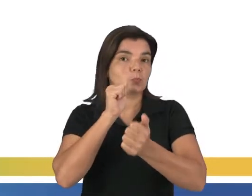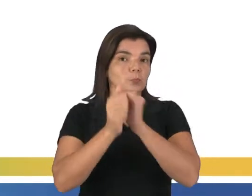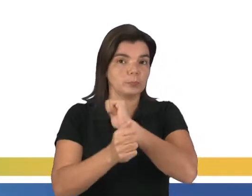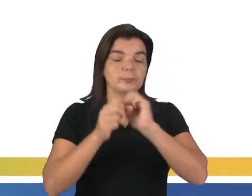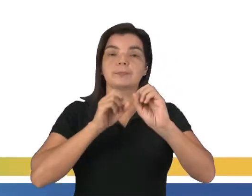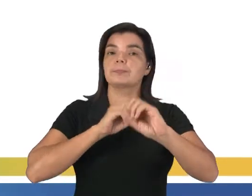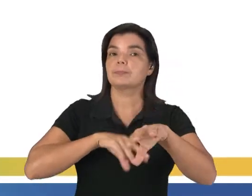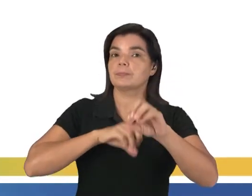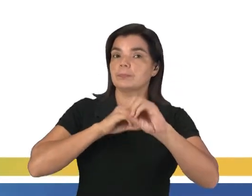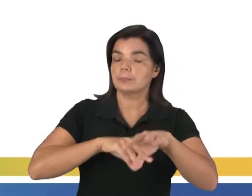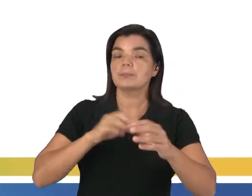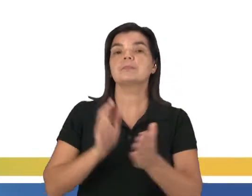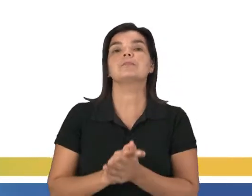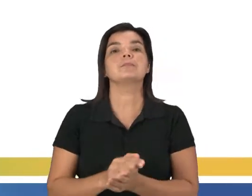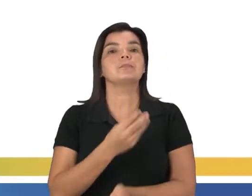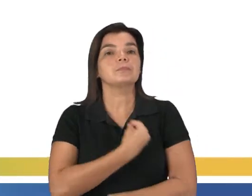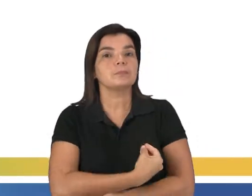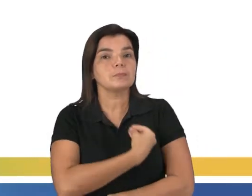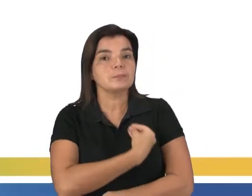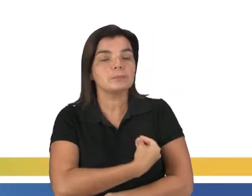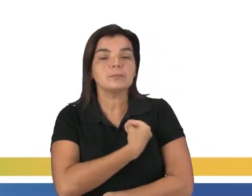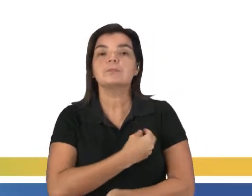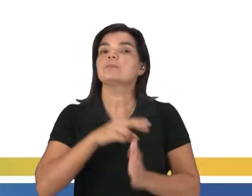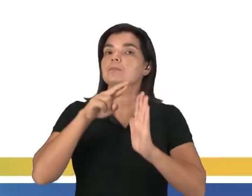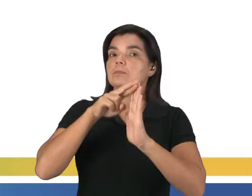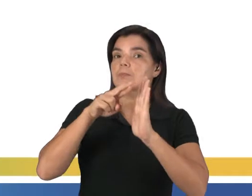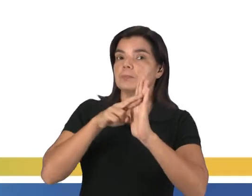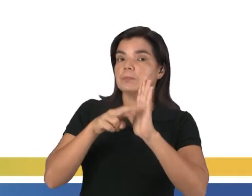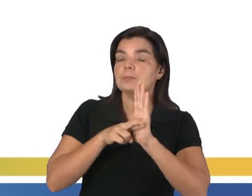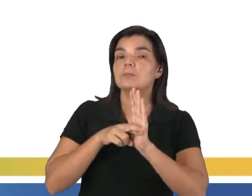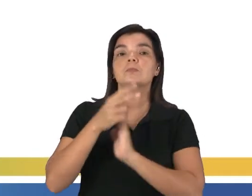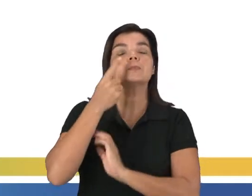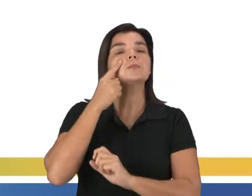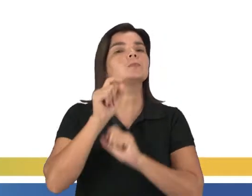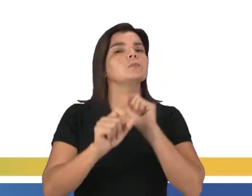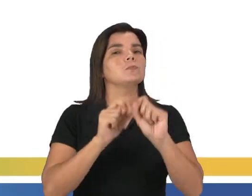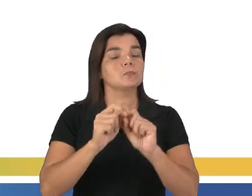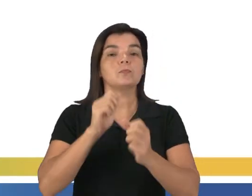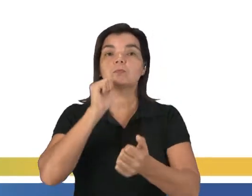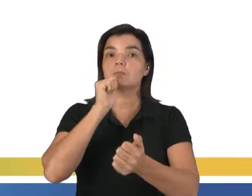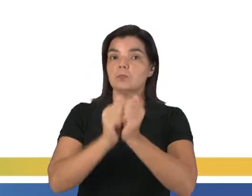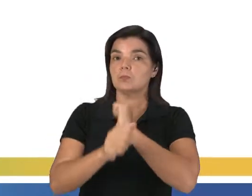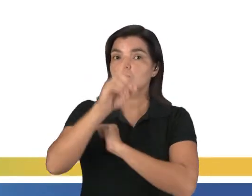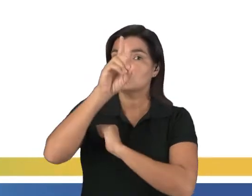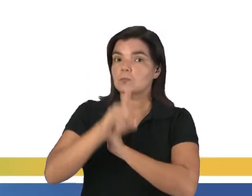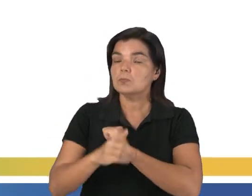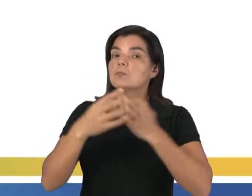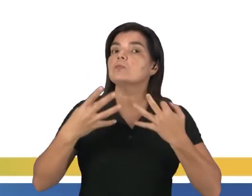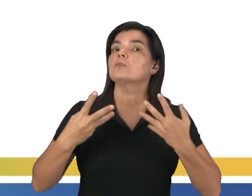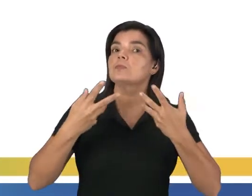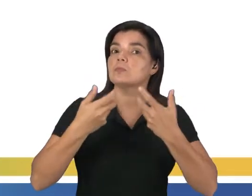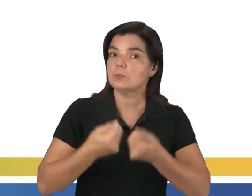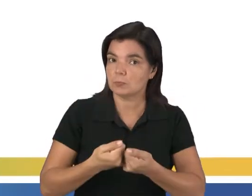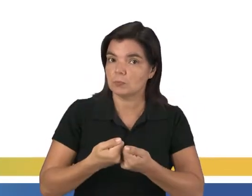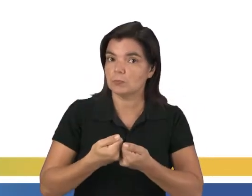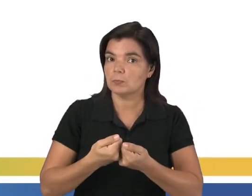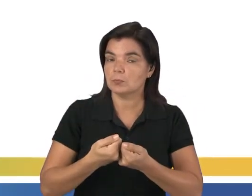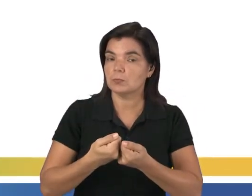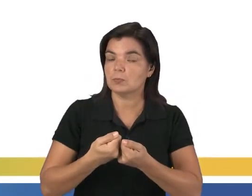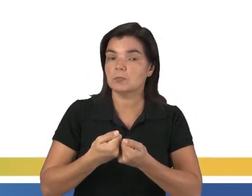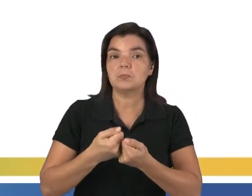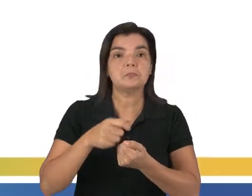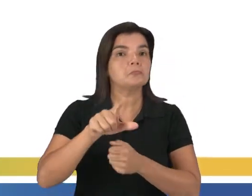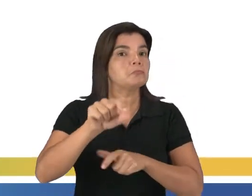esportes educacionais, rendimentos e participativos, a gente vê que o esporte é um direito de todos,